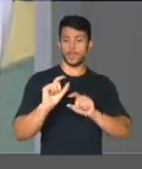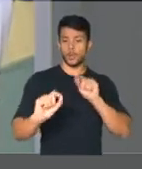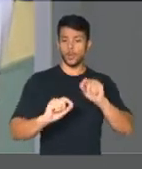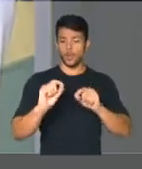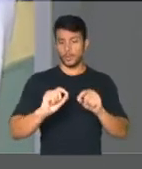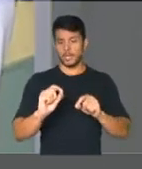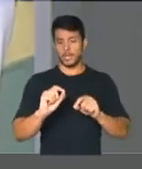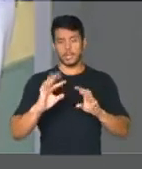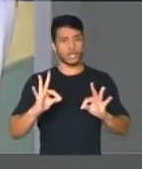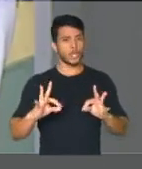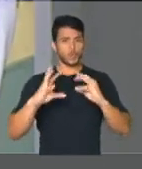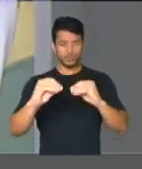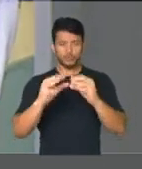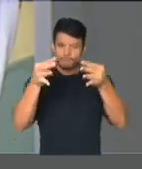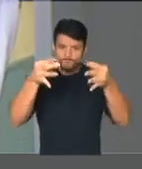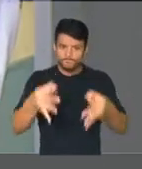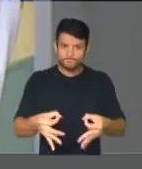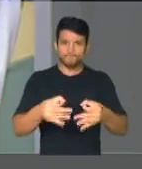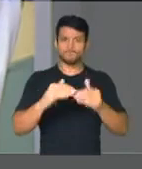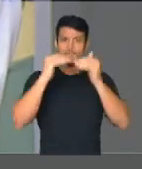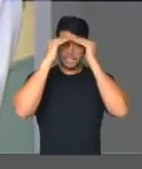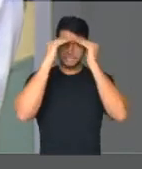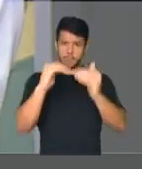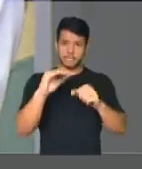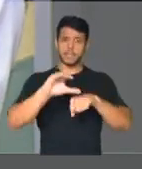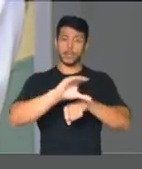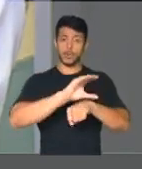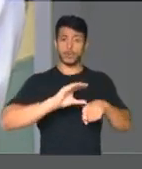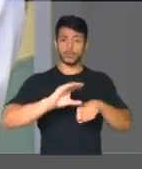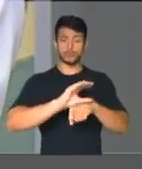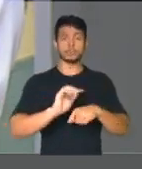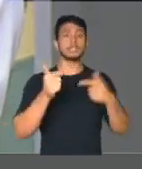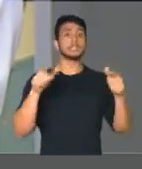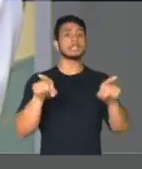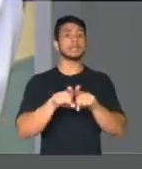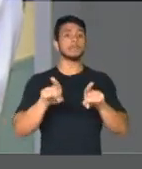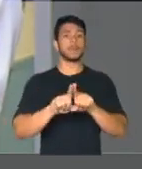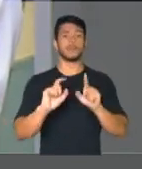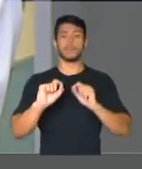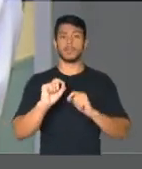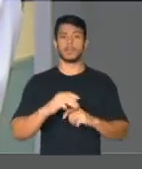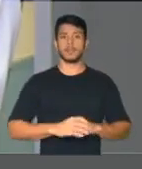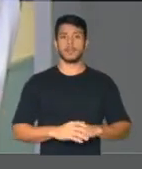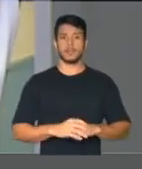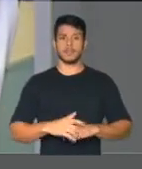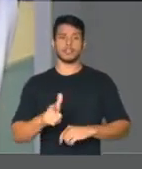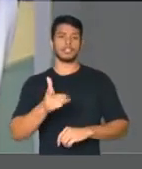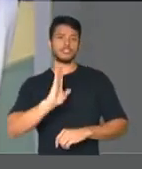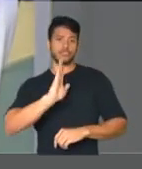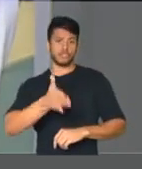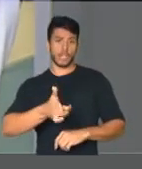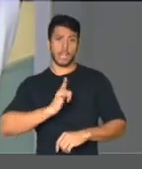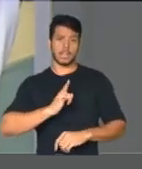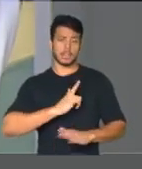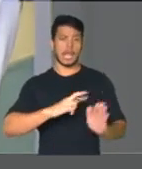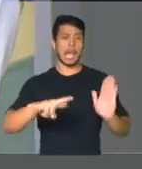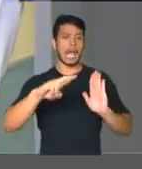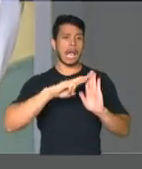da constitucionalidade formal. Também não há ofensa a nenhum preceito da Carta